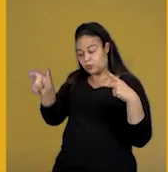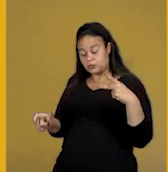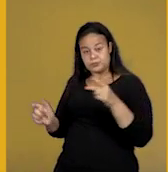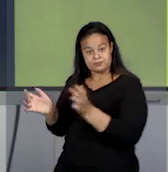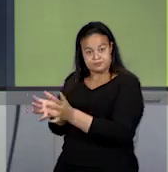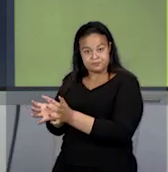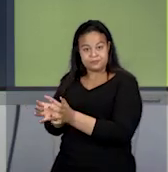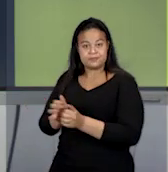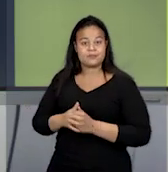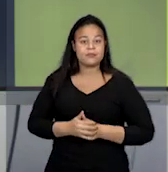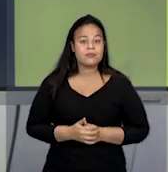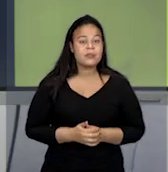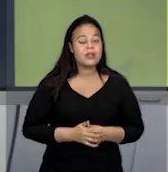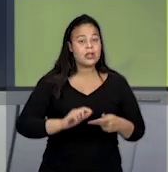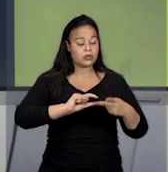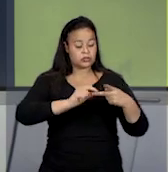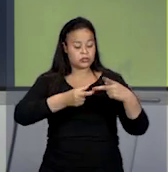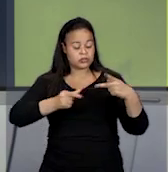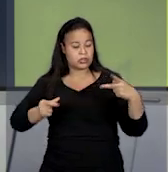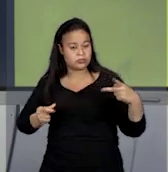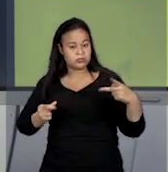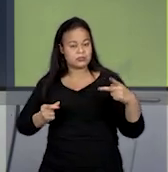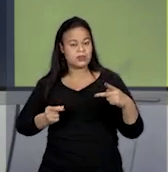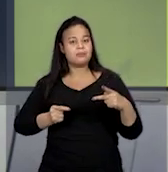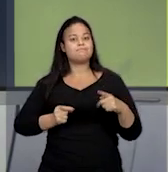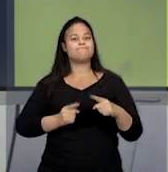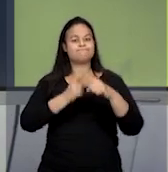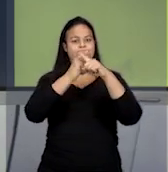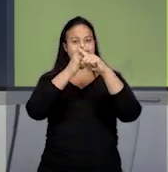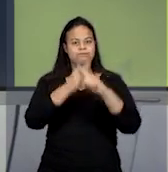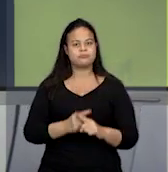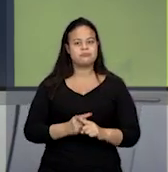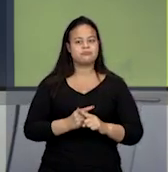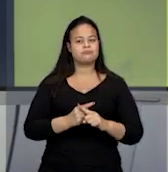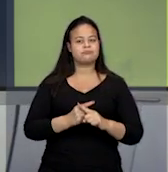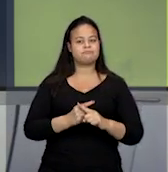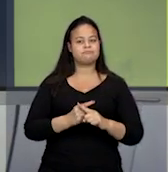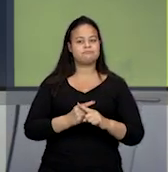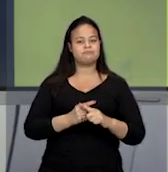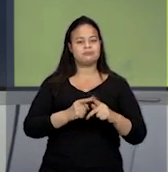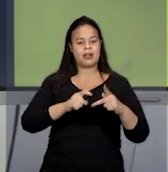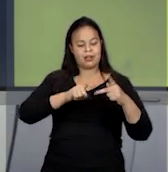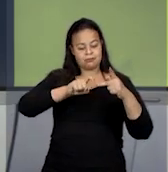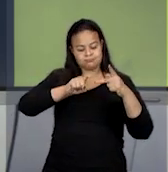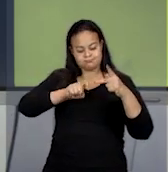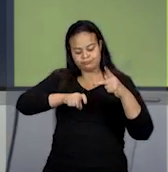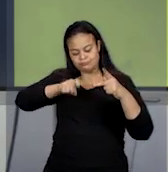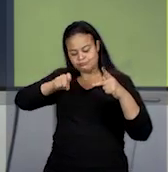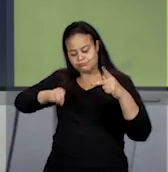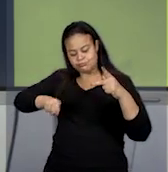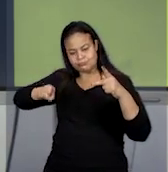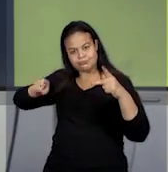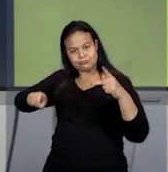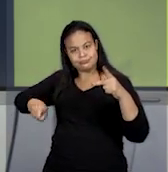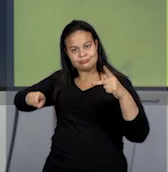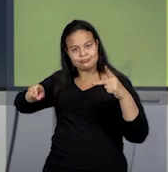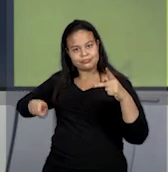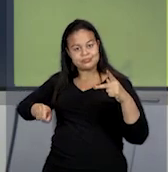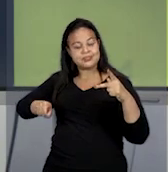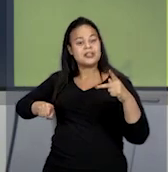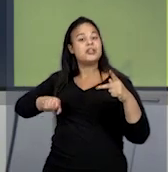seja, um gene vai bloquear a ação do outro, tá? E lembrando que eles vão estar o quê? Em